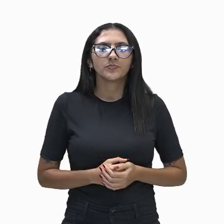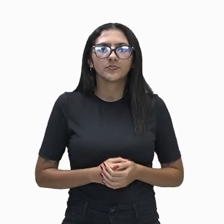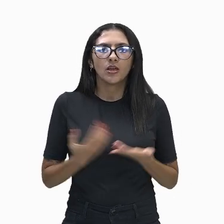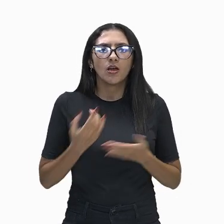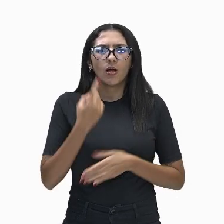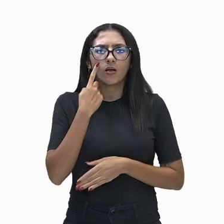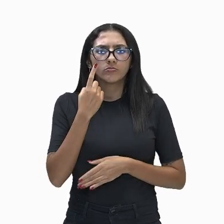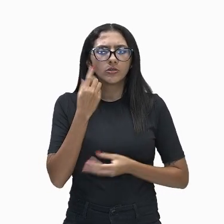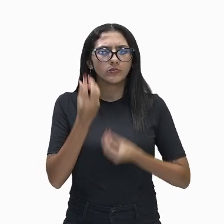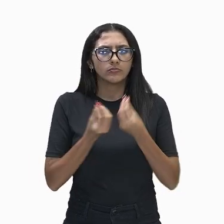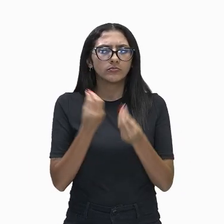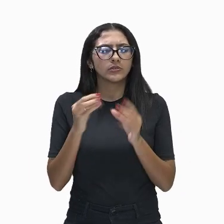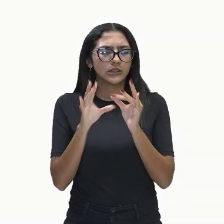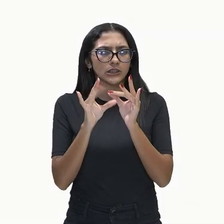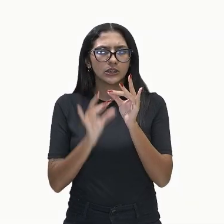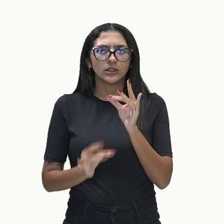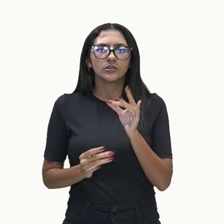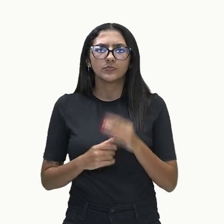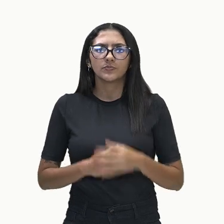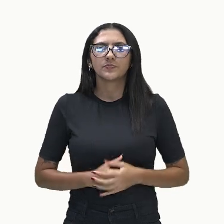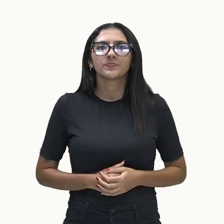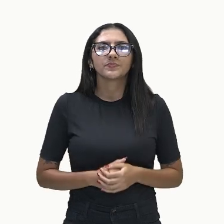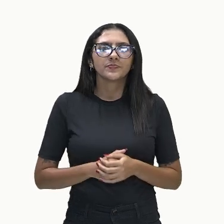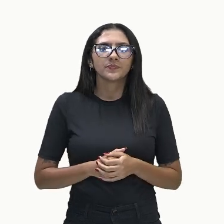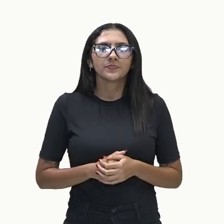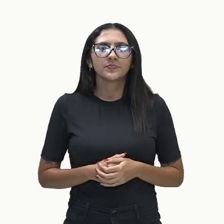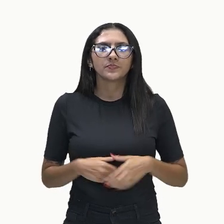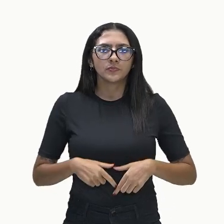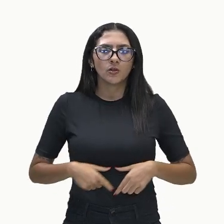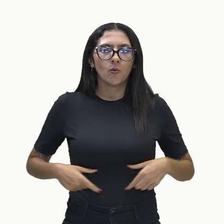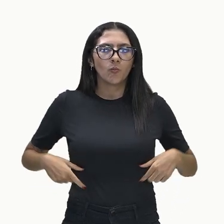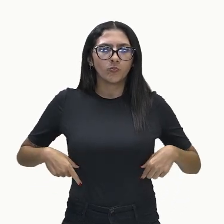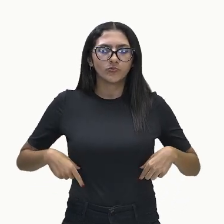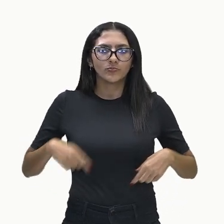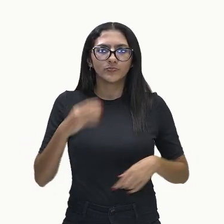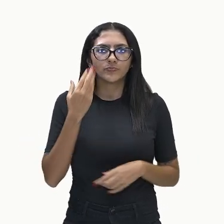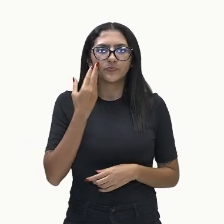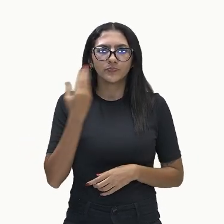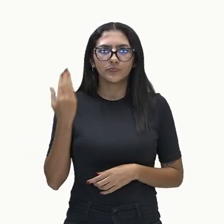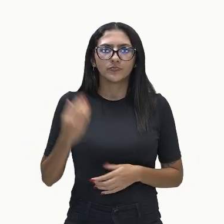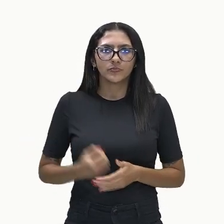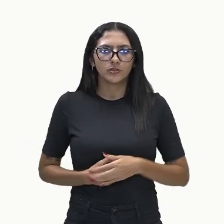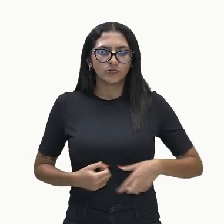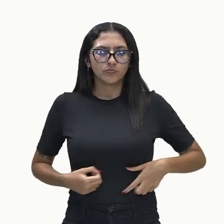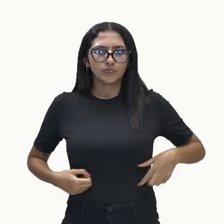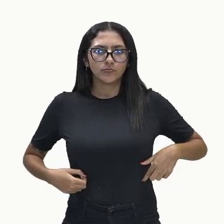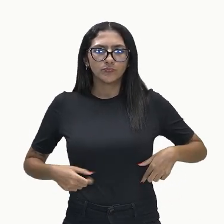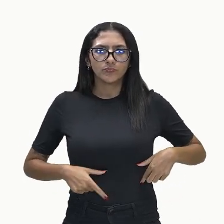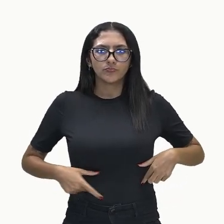do nosso sistema excretor. Nós temos 2 rins,